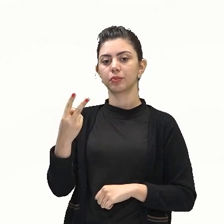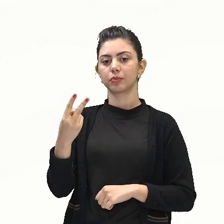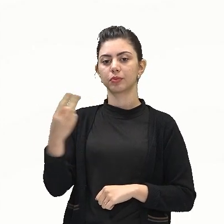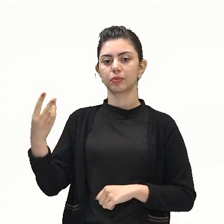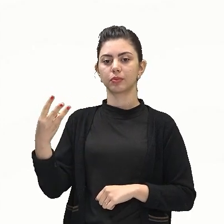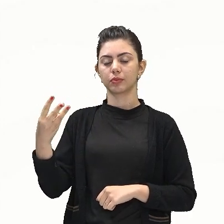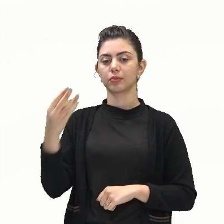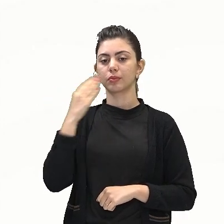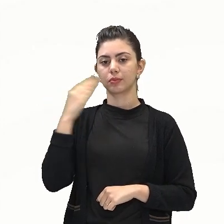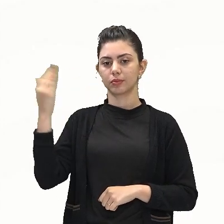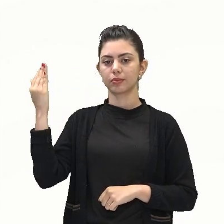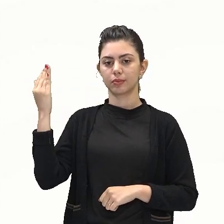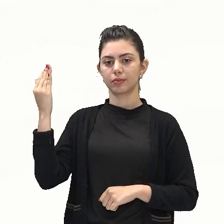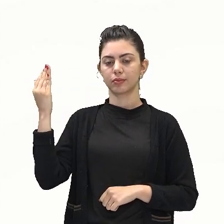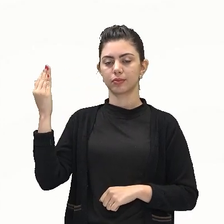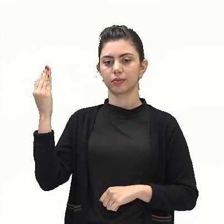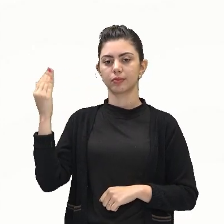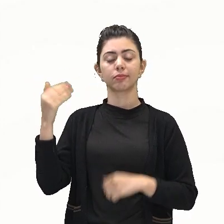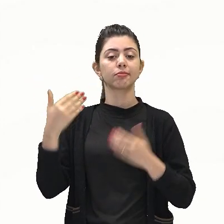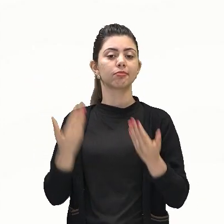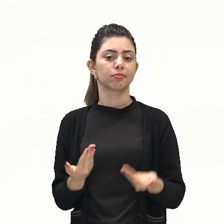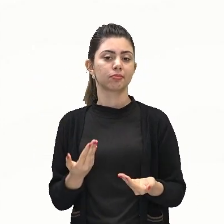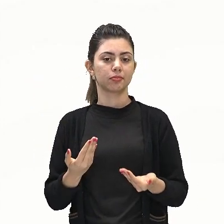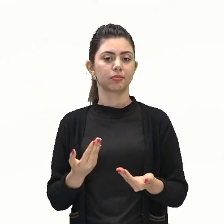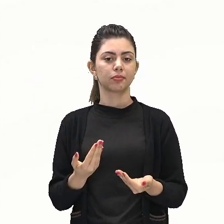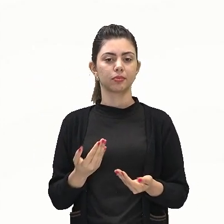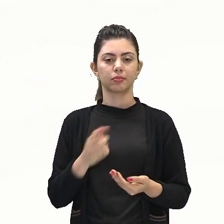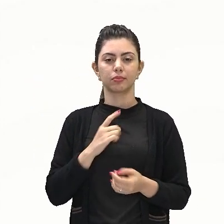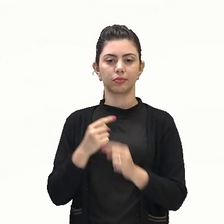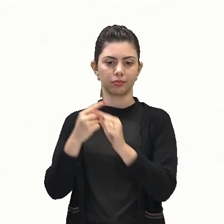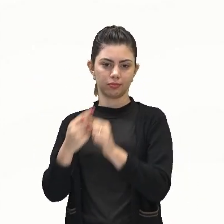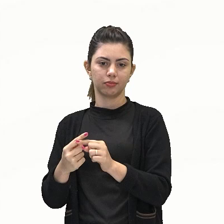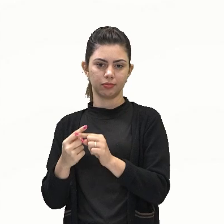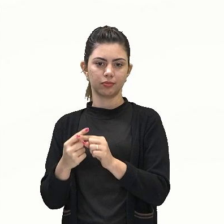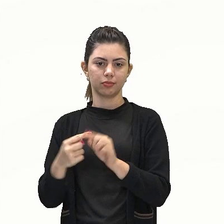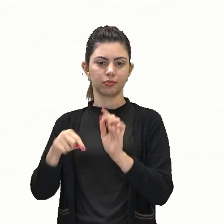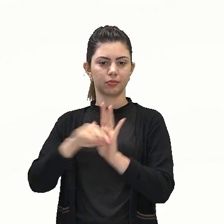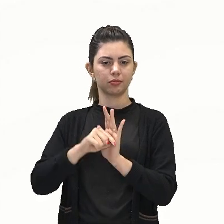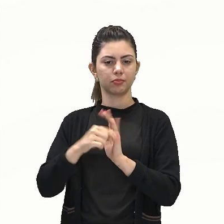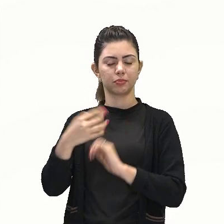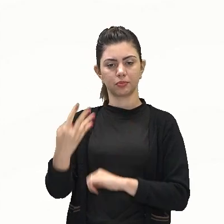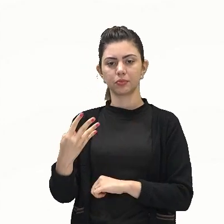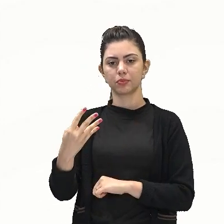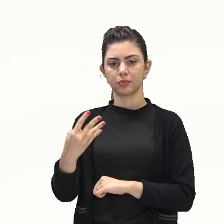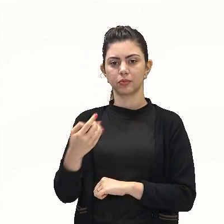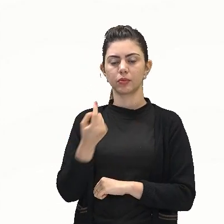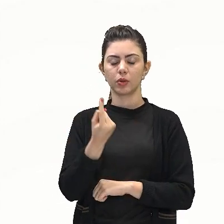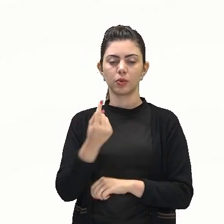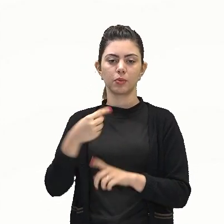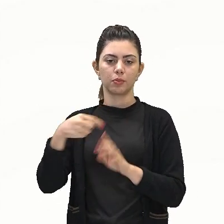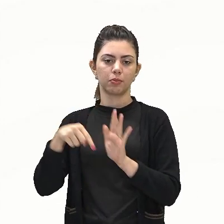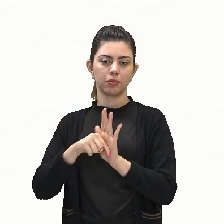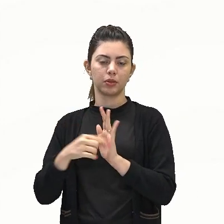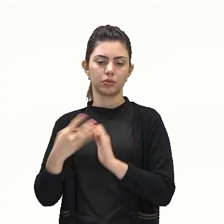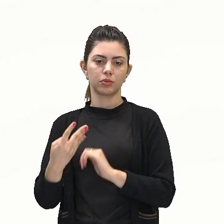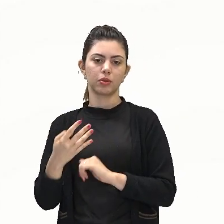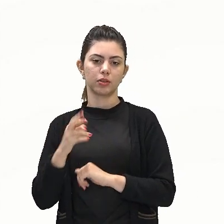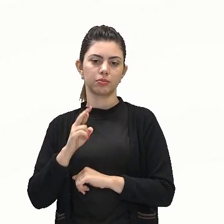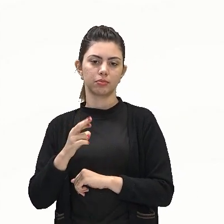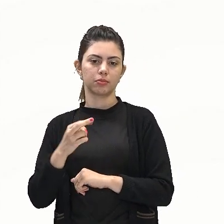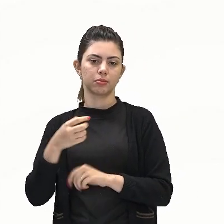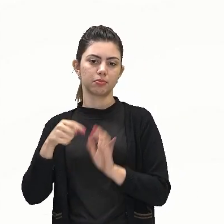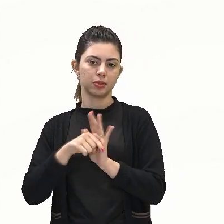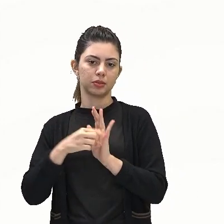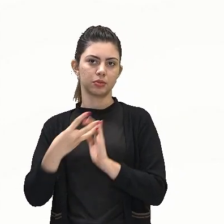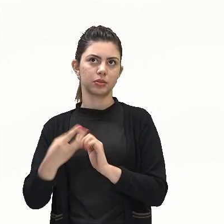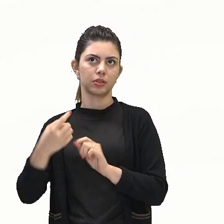2 e 3. Então, 1 aqui é vezes, né? Vai dar menos 4. 1 menos 4 dá menos 3. Com mais